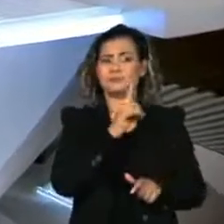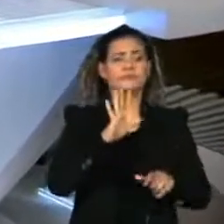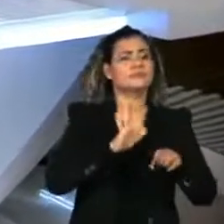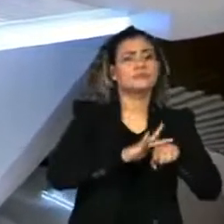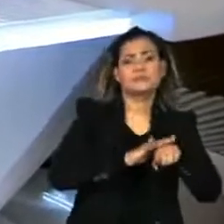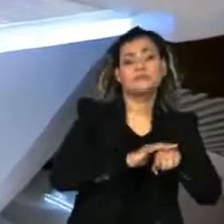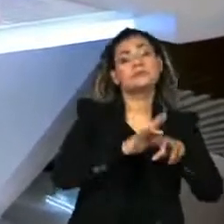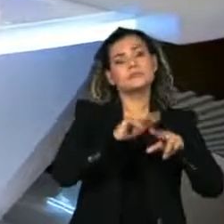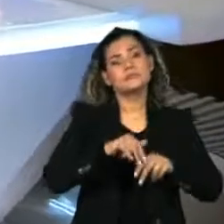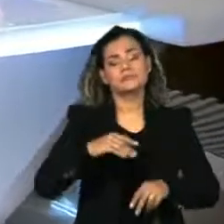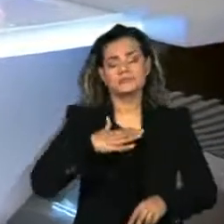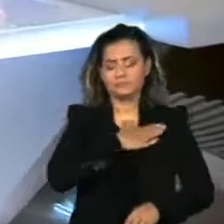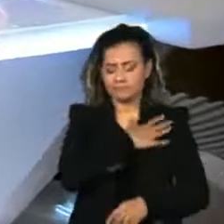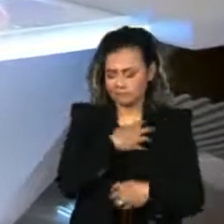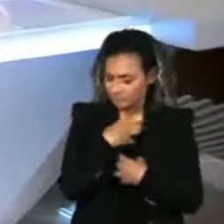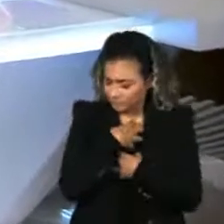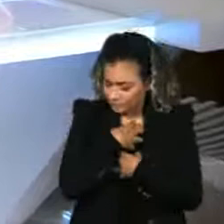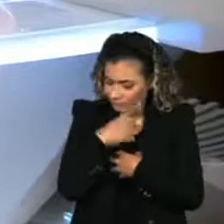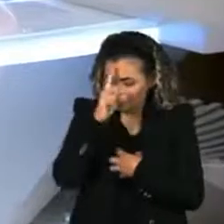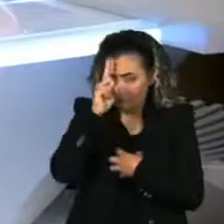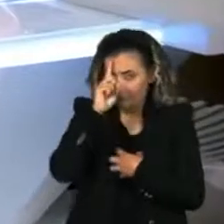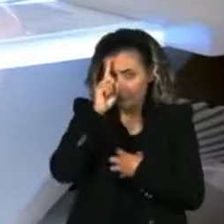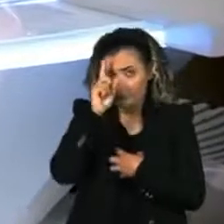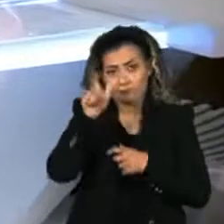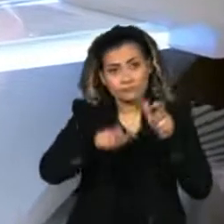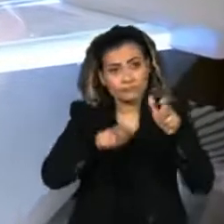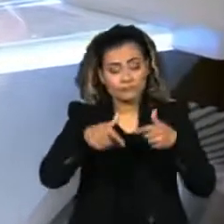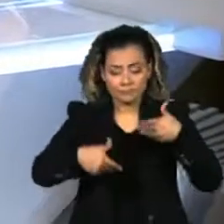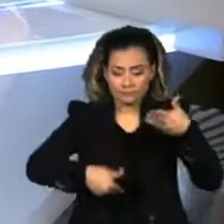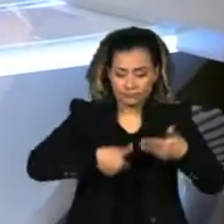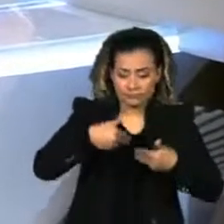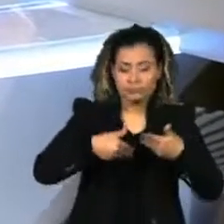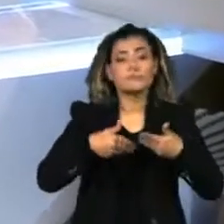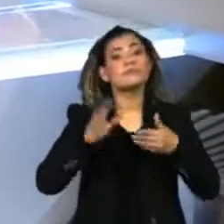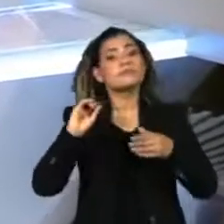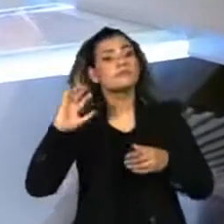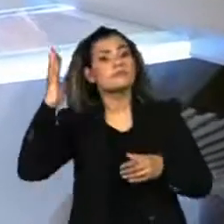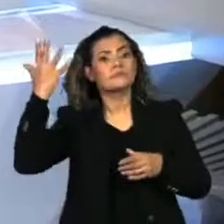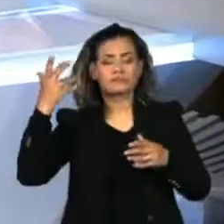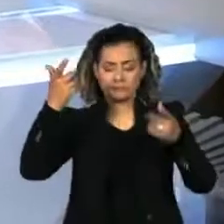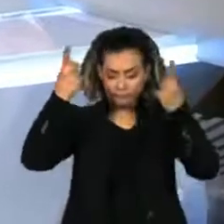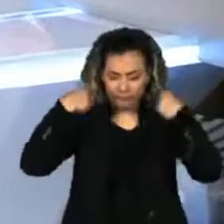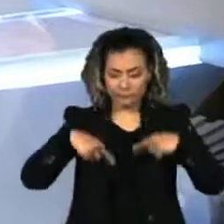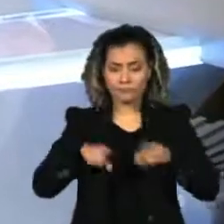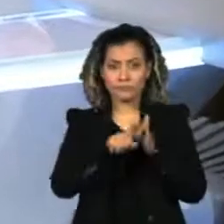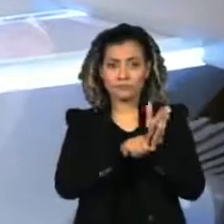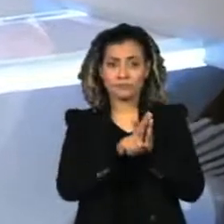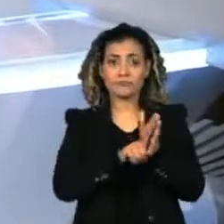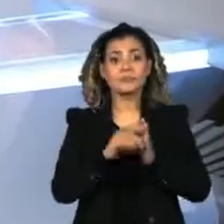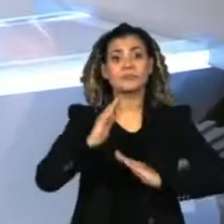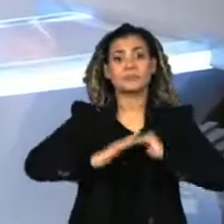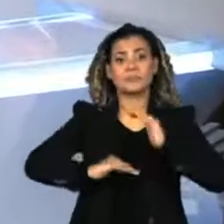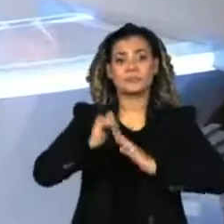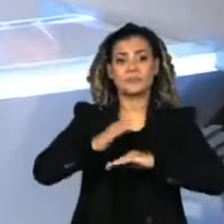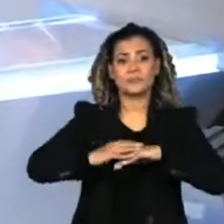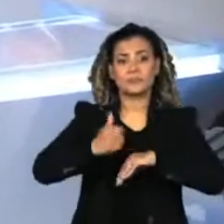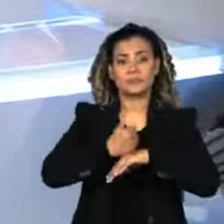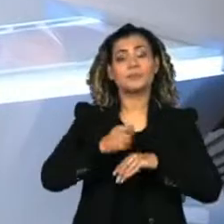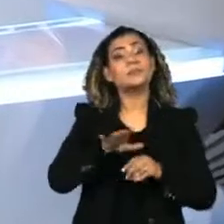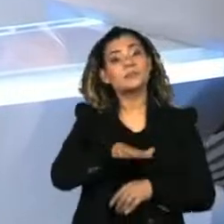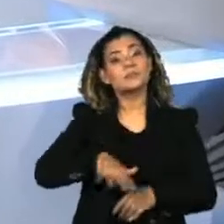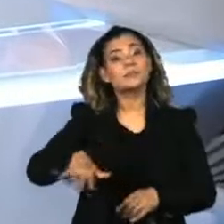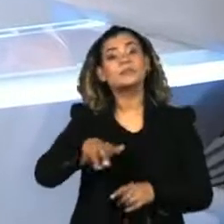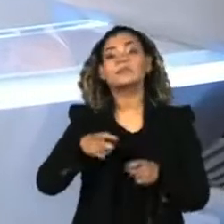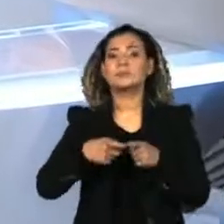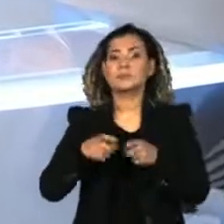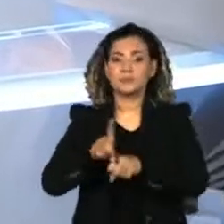pacientes enfrentam diariamente. Sobre as causas, tratamentos e sintomas do vitiligo, eu conversei com a especialista da Sociedade Brasileira